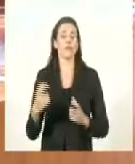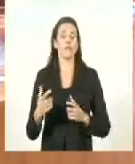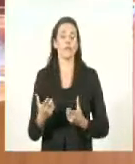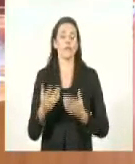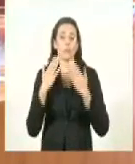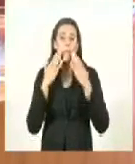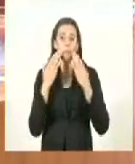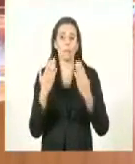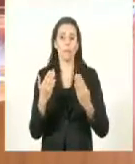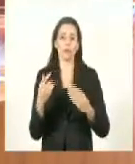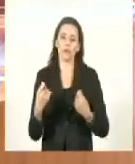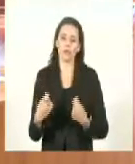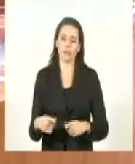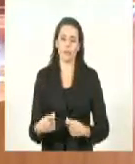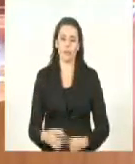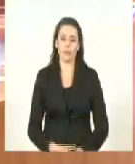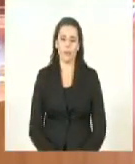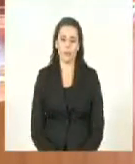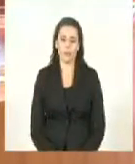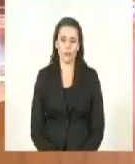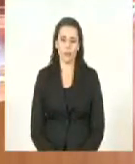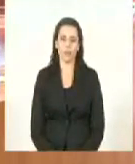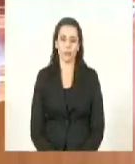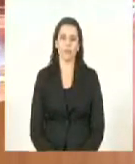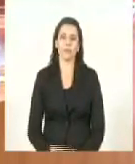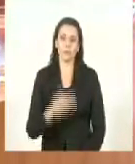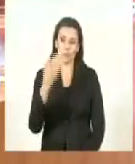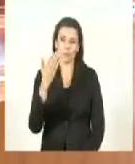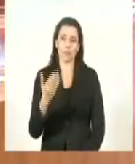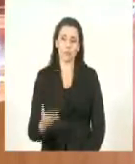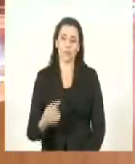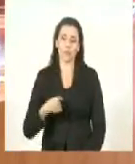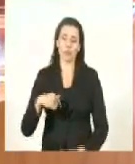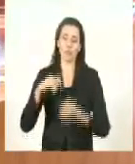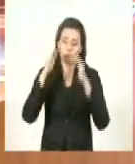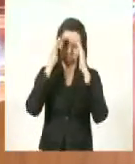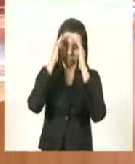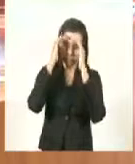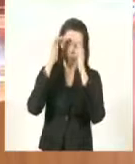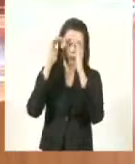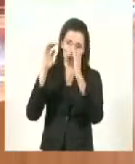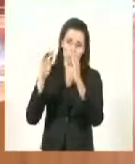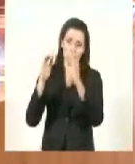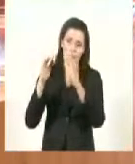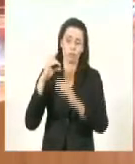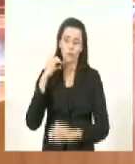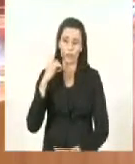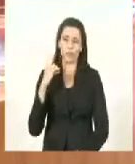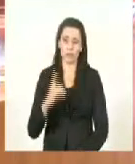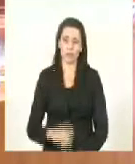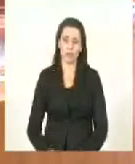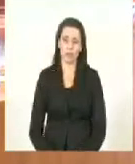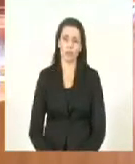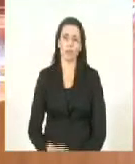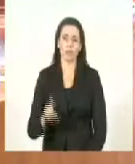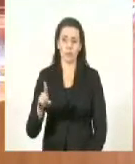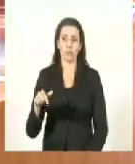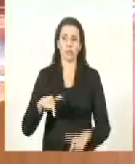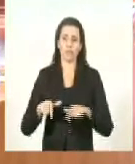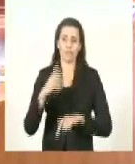demagogia. A gente tem que ter cuidado. Vossa Excelência é um deputado que eu tenho o maior respeito, tem desempenhado muito bem sua função